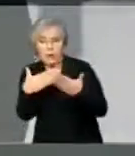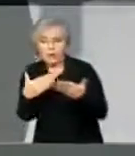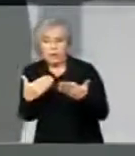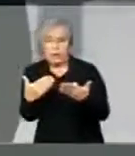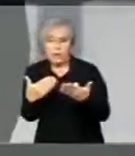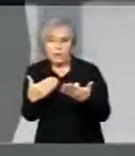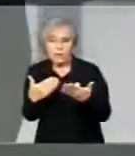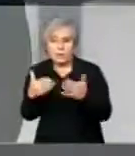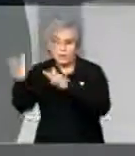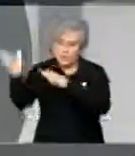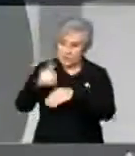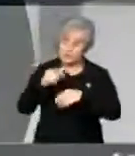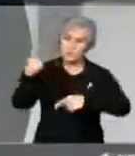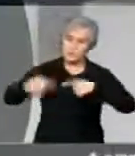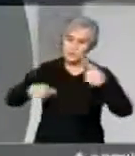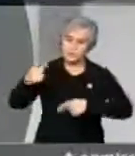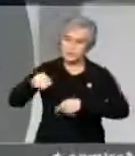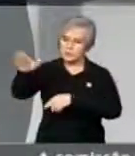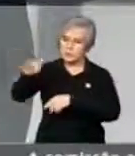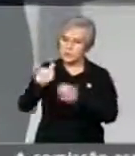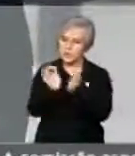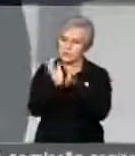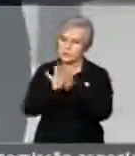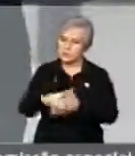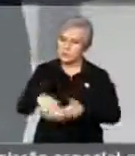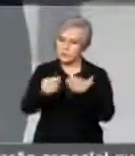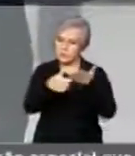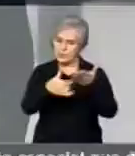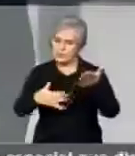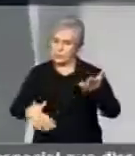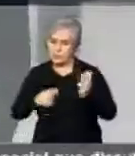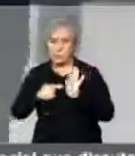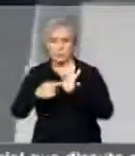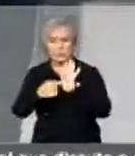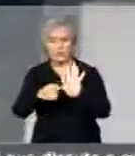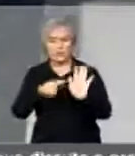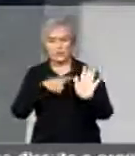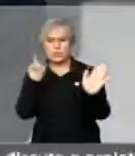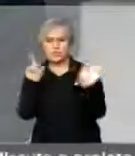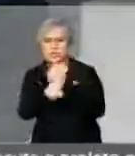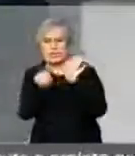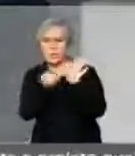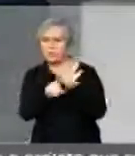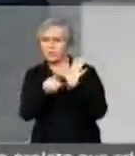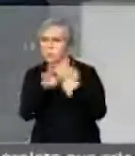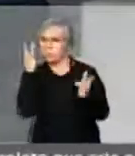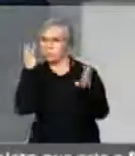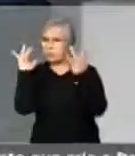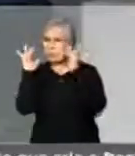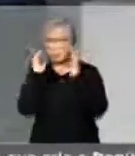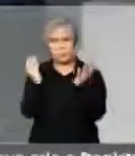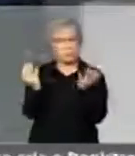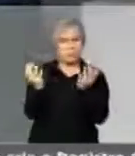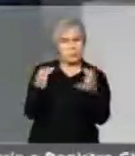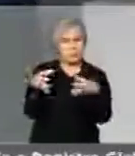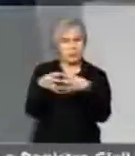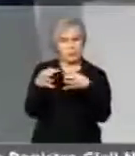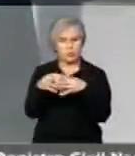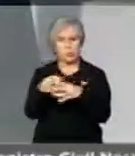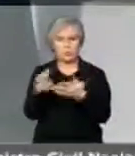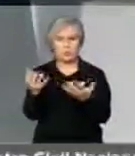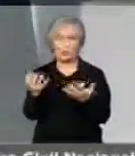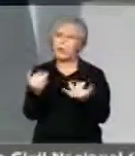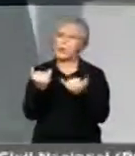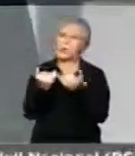trazendo a discussão chamando a diretoria mostrando que havia questionamento de grupos que Tecnicamente achavam